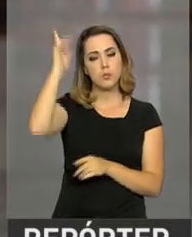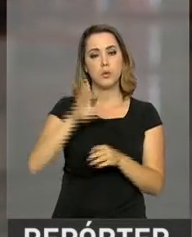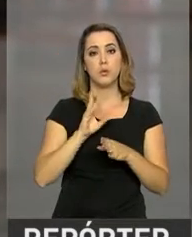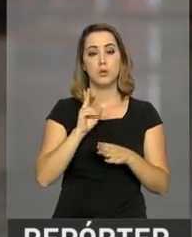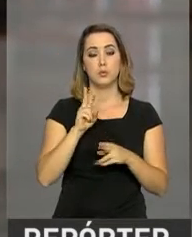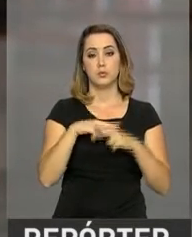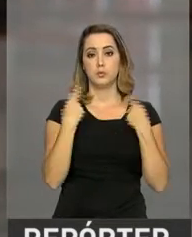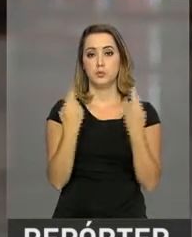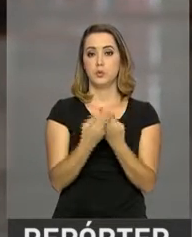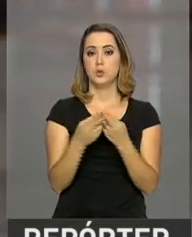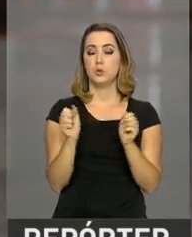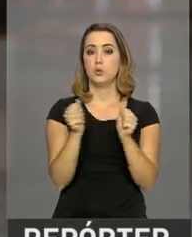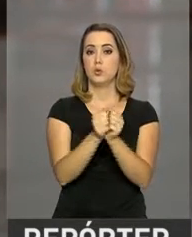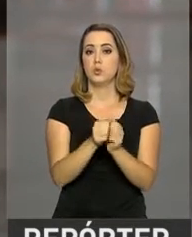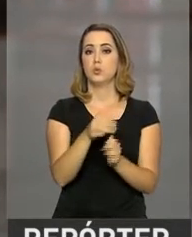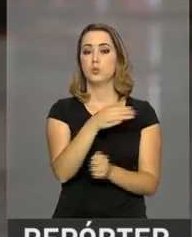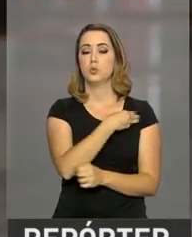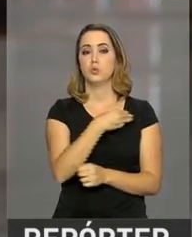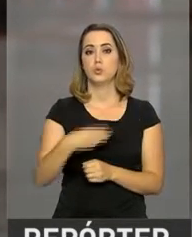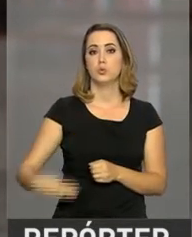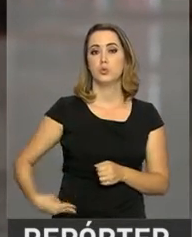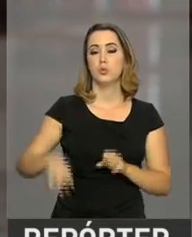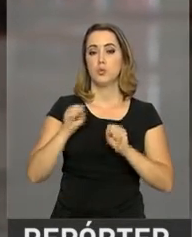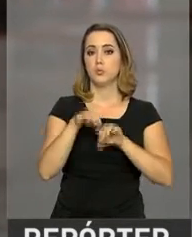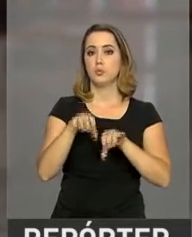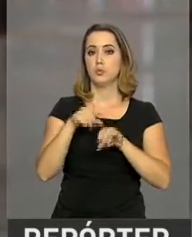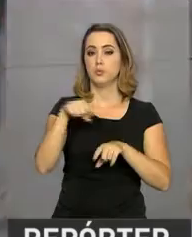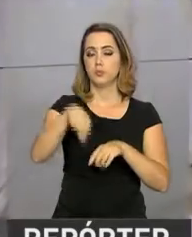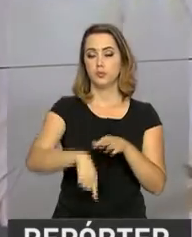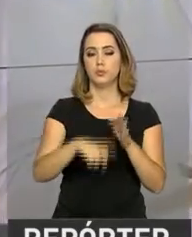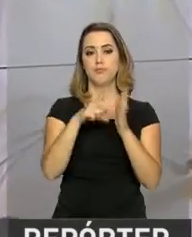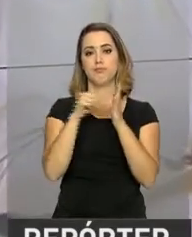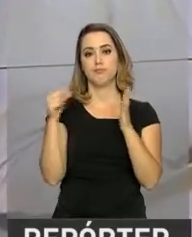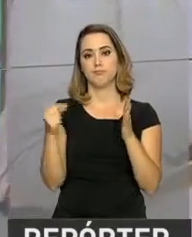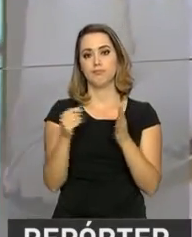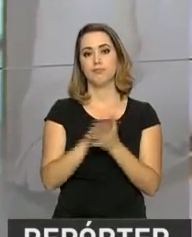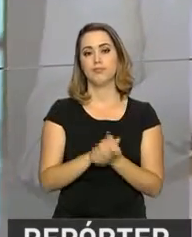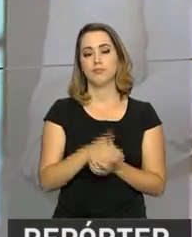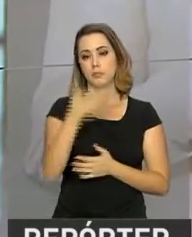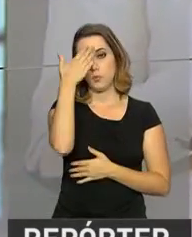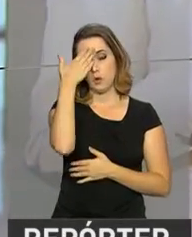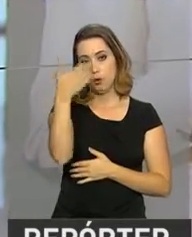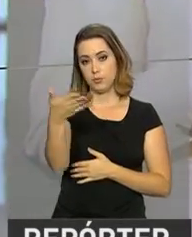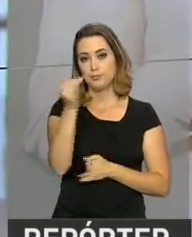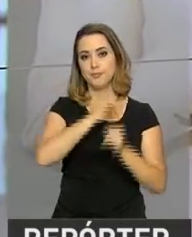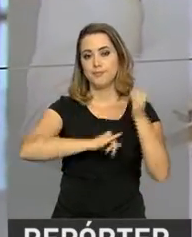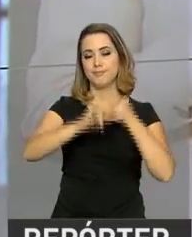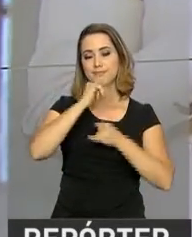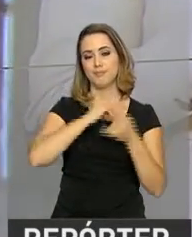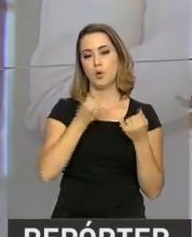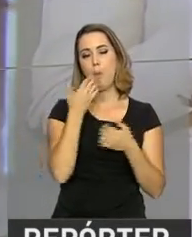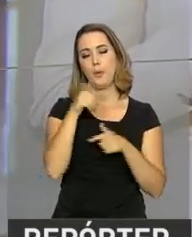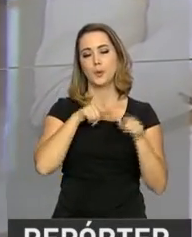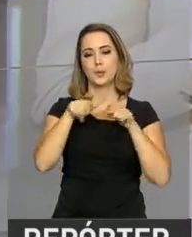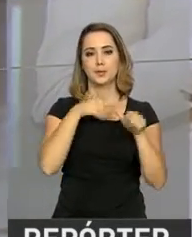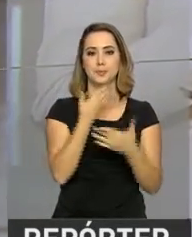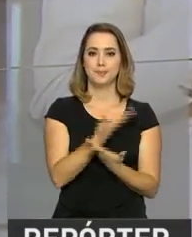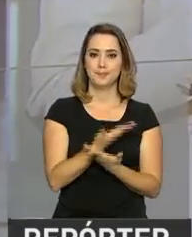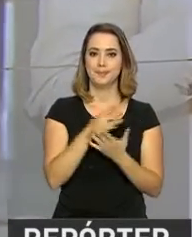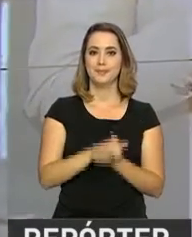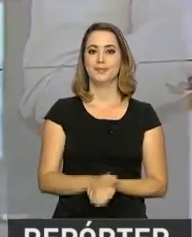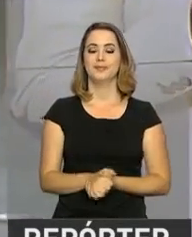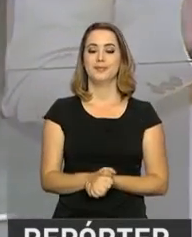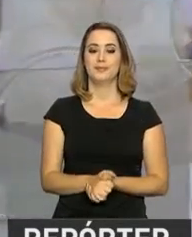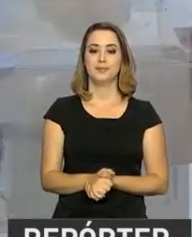mendonça filho também aqui no palácio do planalto josé luiz obrigado luana pelas informações bom trabalho pra você